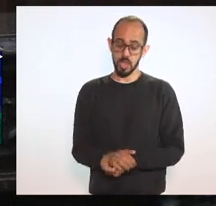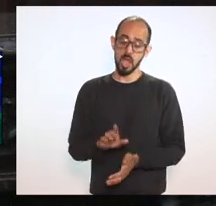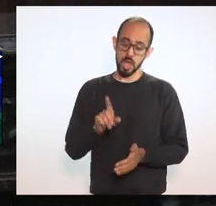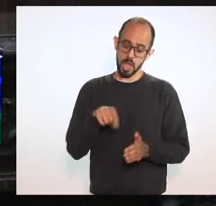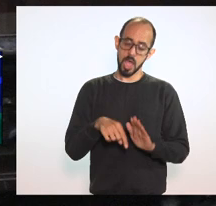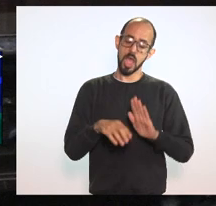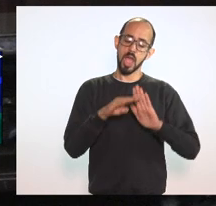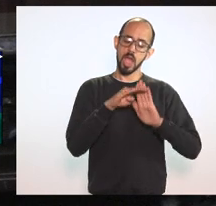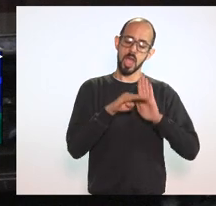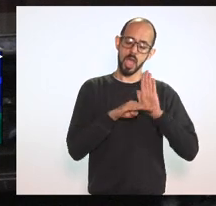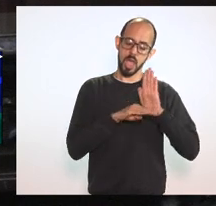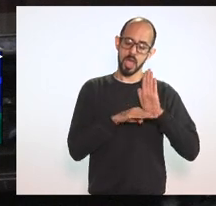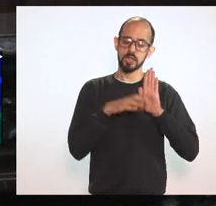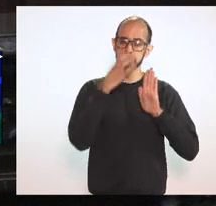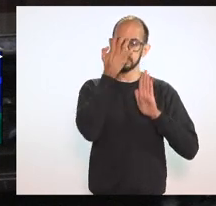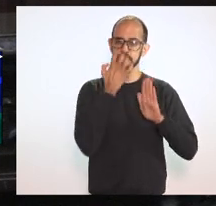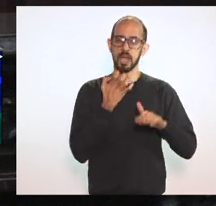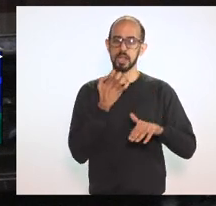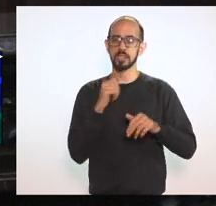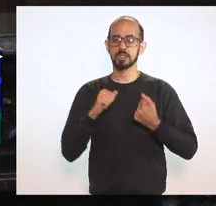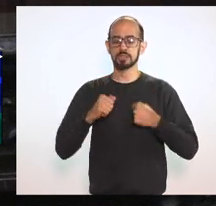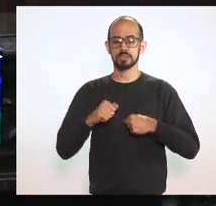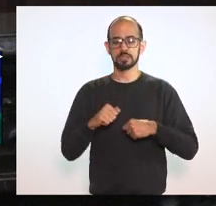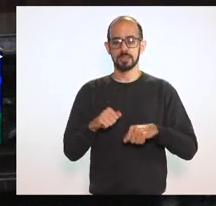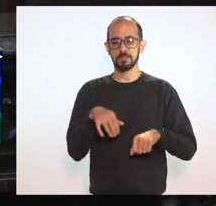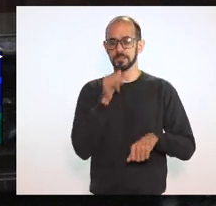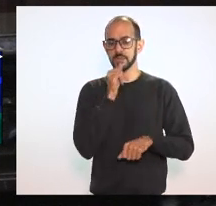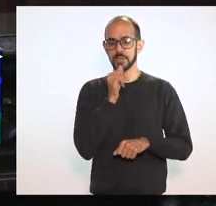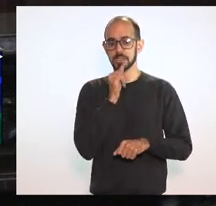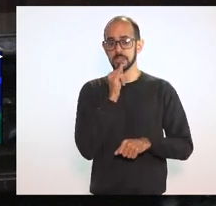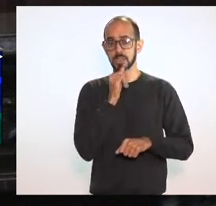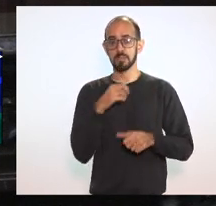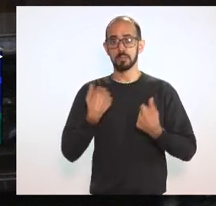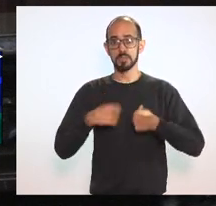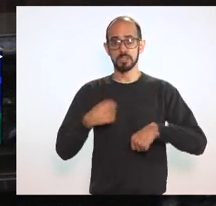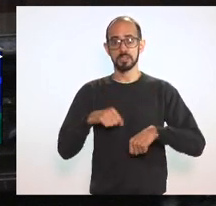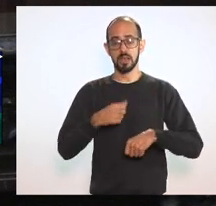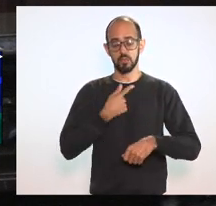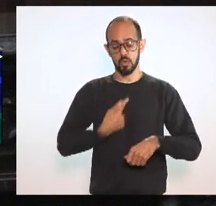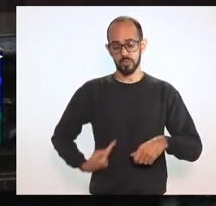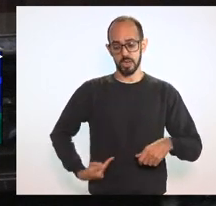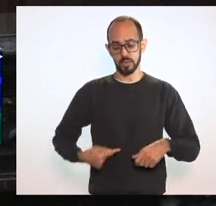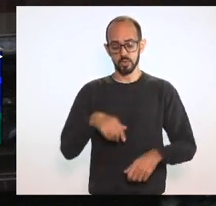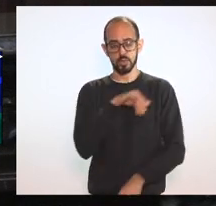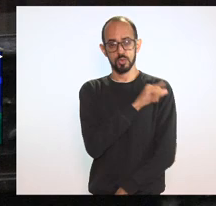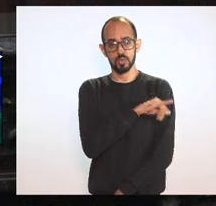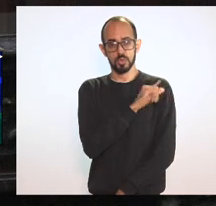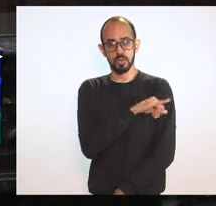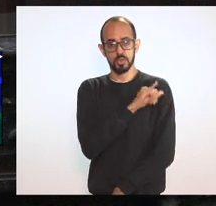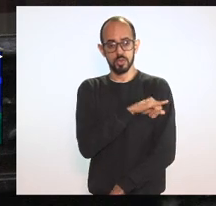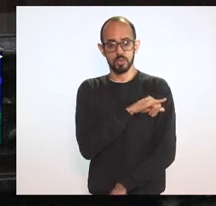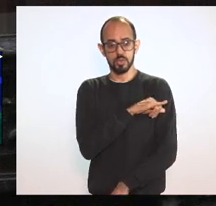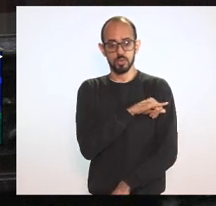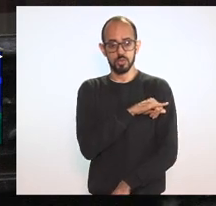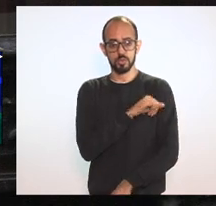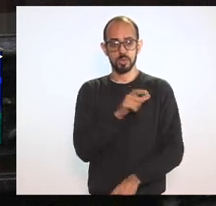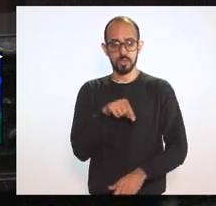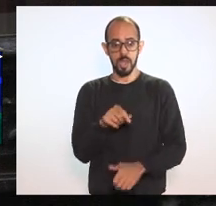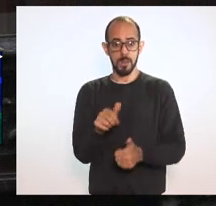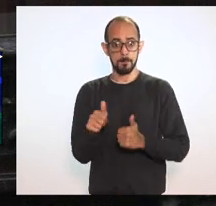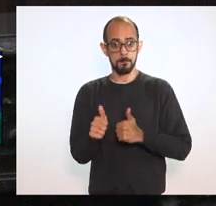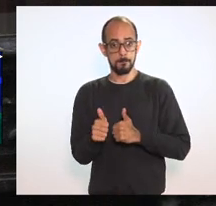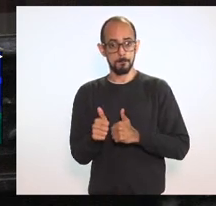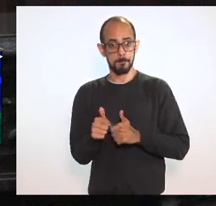são medidas sérias medidas sérias seria por exemplo o governador do Estado do Rio de Janeiro que é parceira do